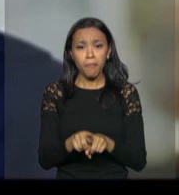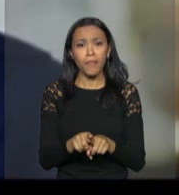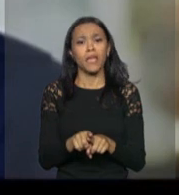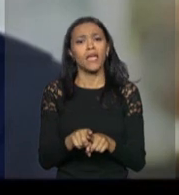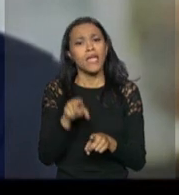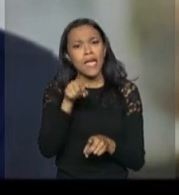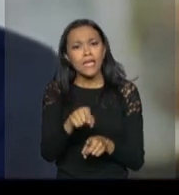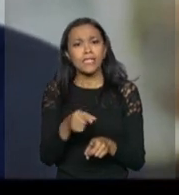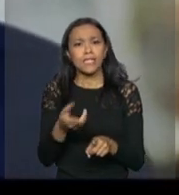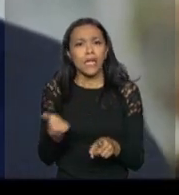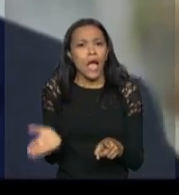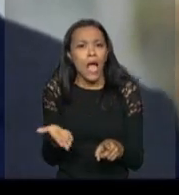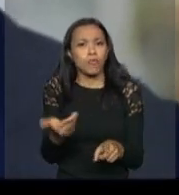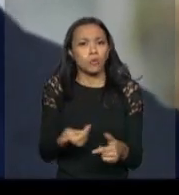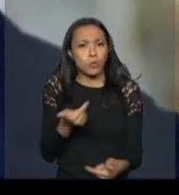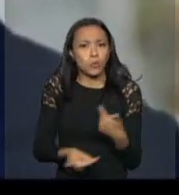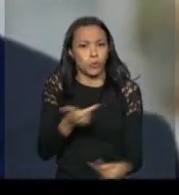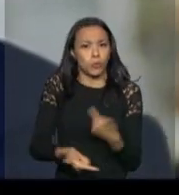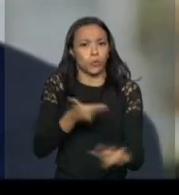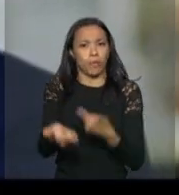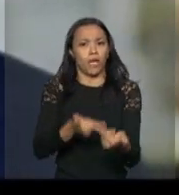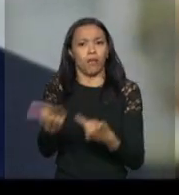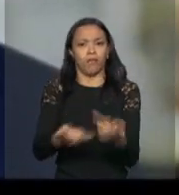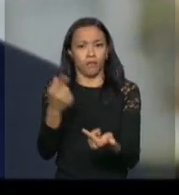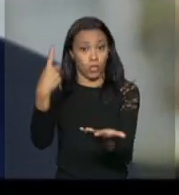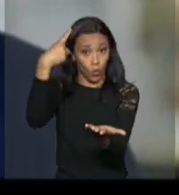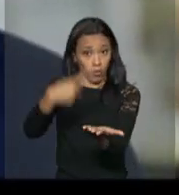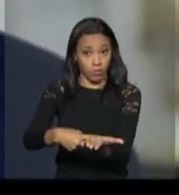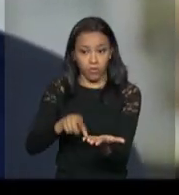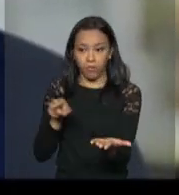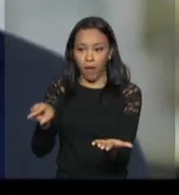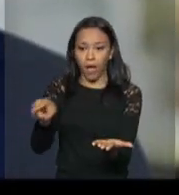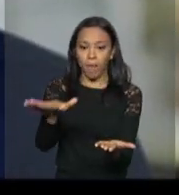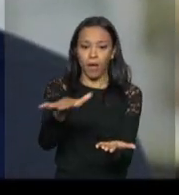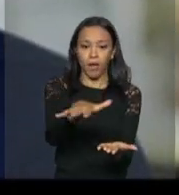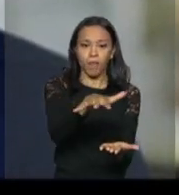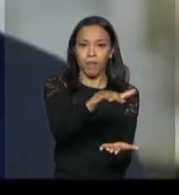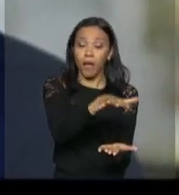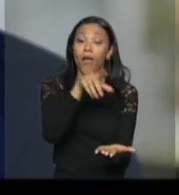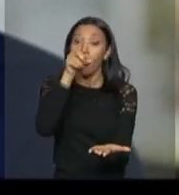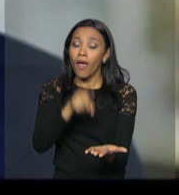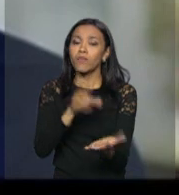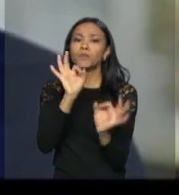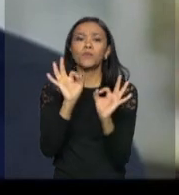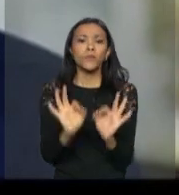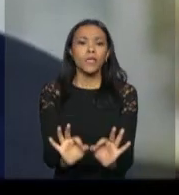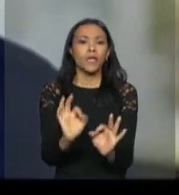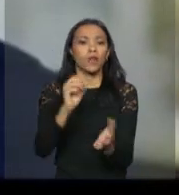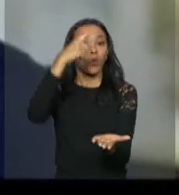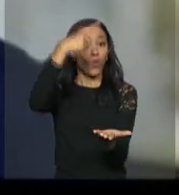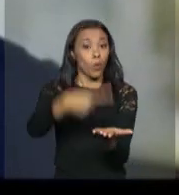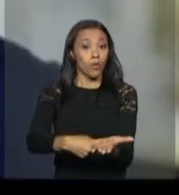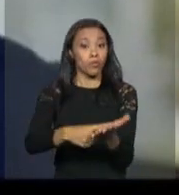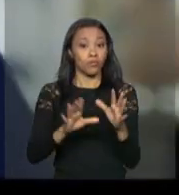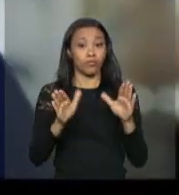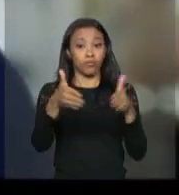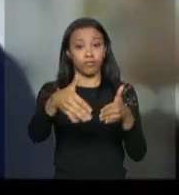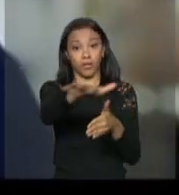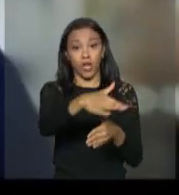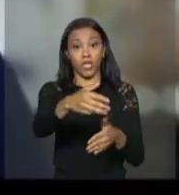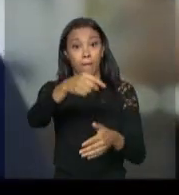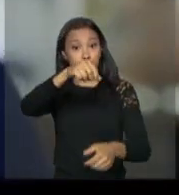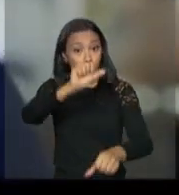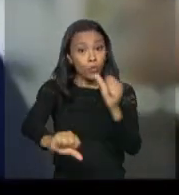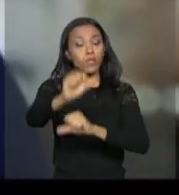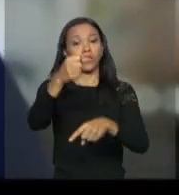desses pactos, é preciso agora, sobretudo, tornar realidade o pacto da reforma política. Sem